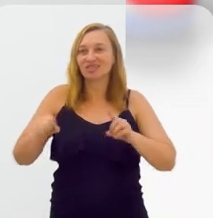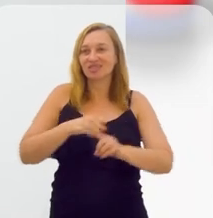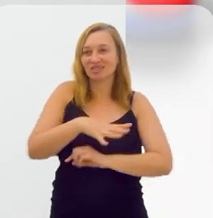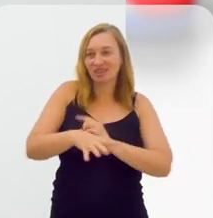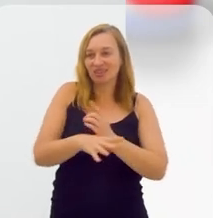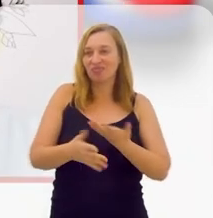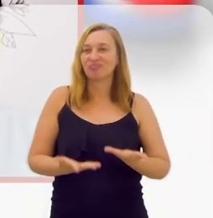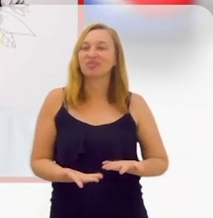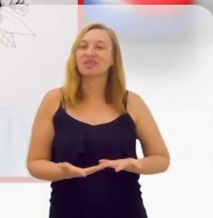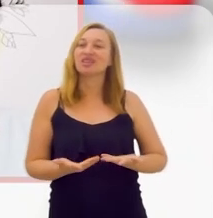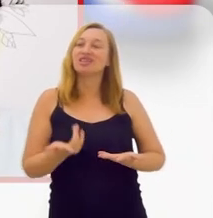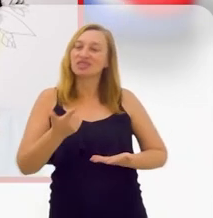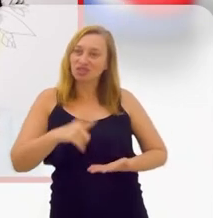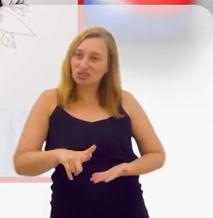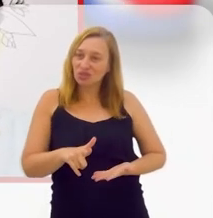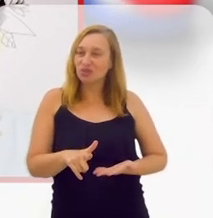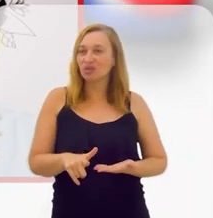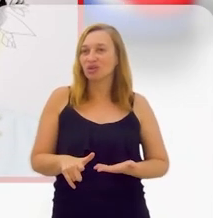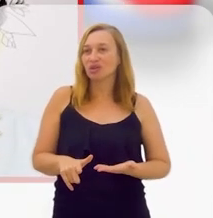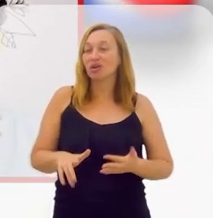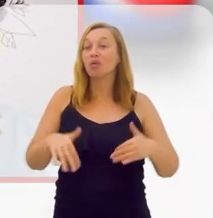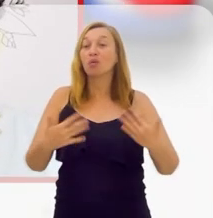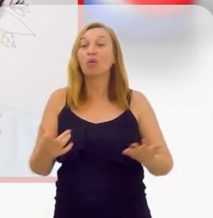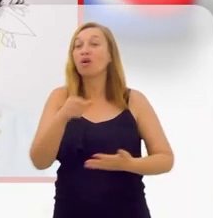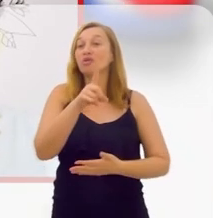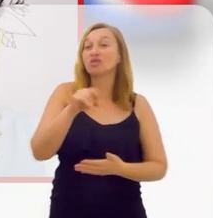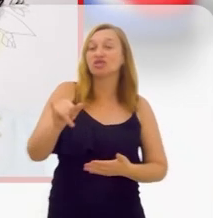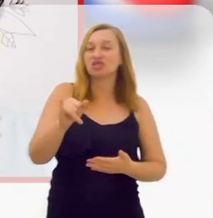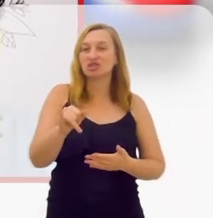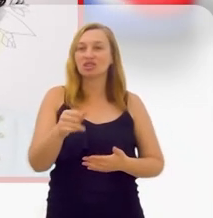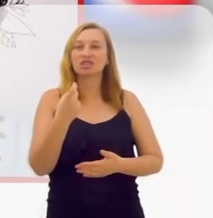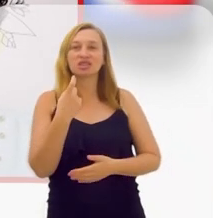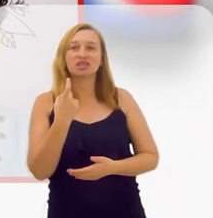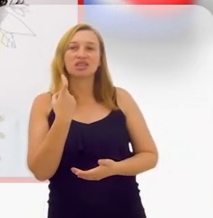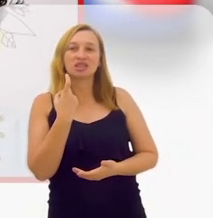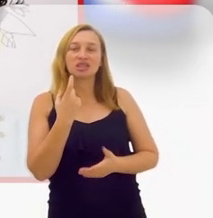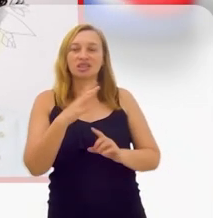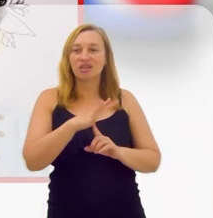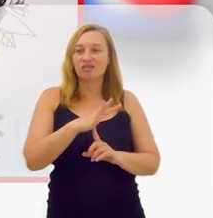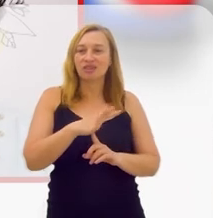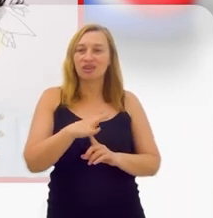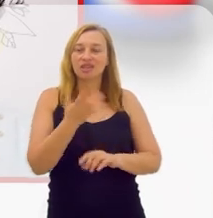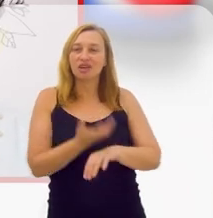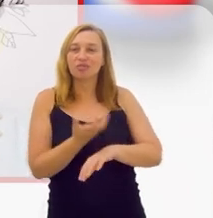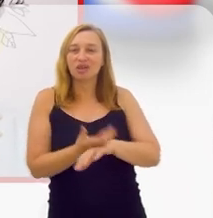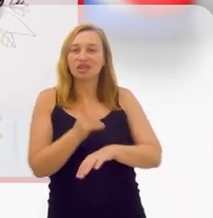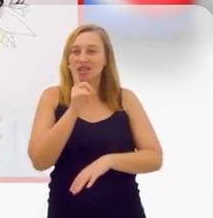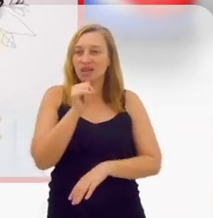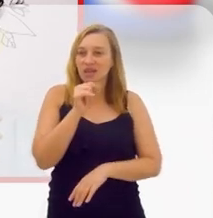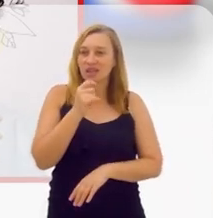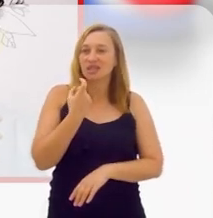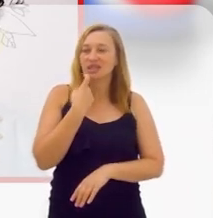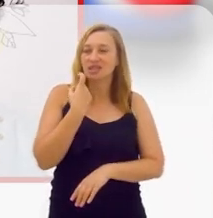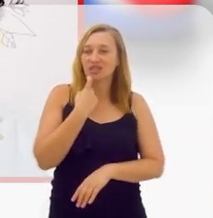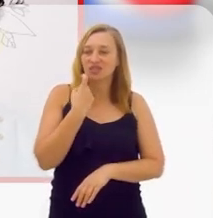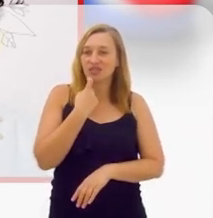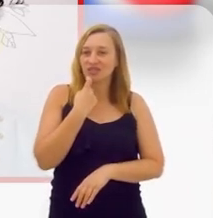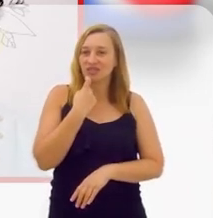movimento social. Mais uma vez repetindo então, qual o dia de funcionamento da Feira da Praça das Águas e o horário?